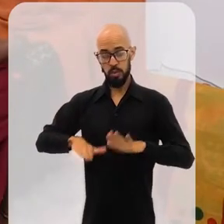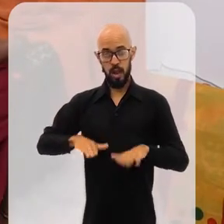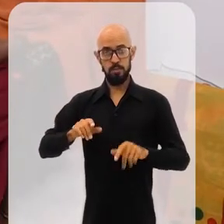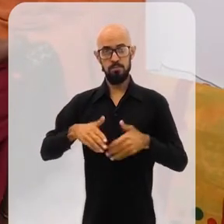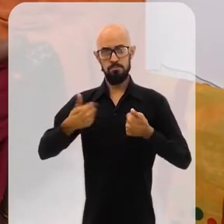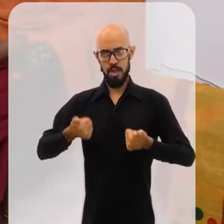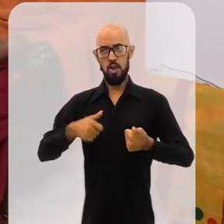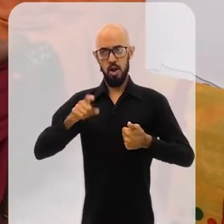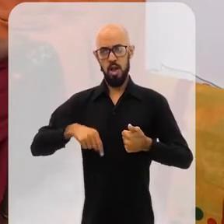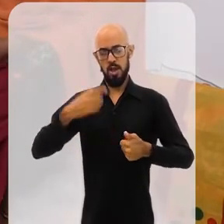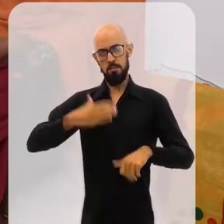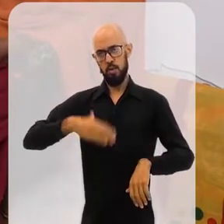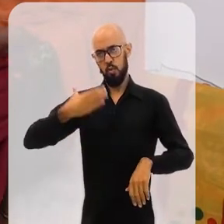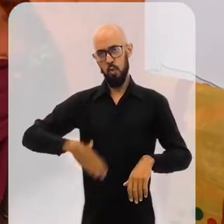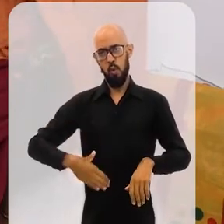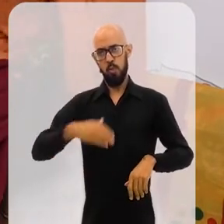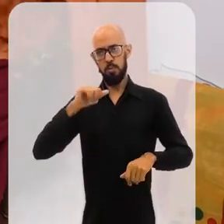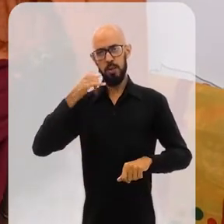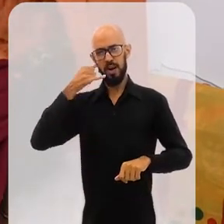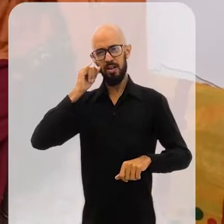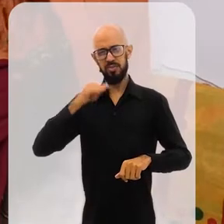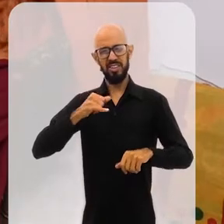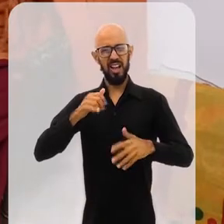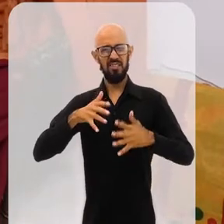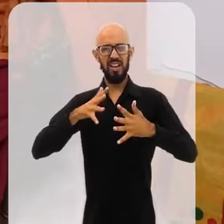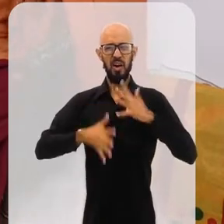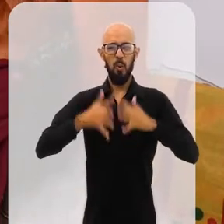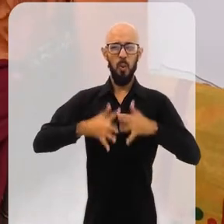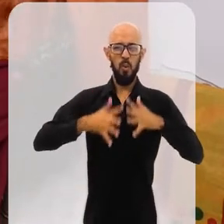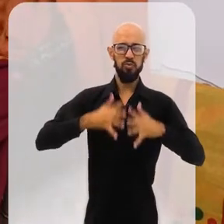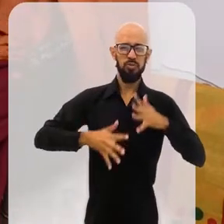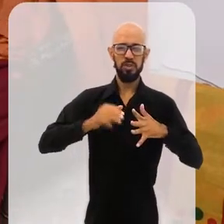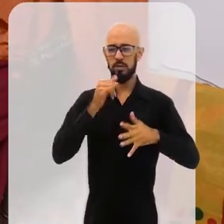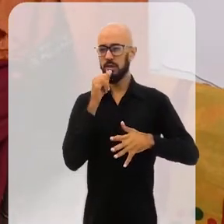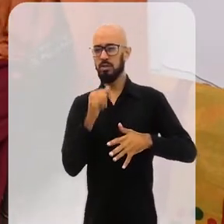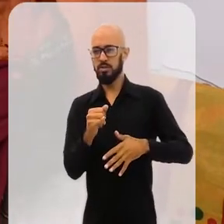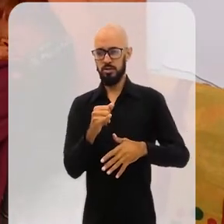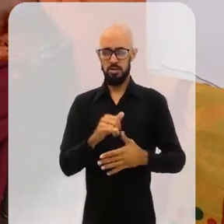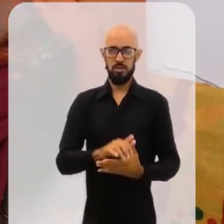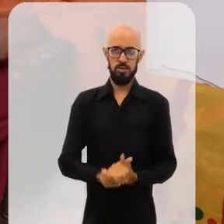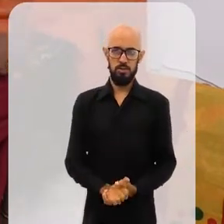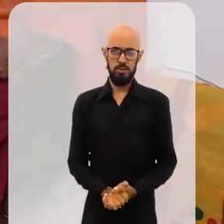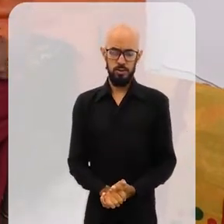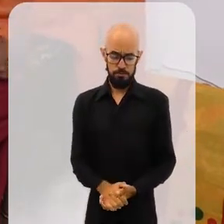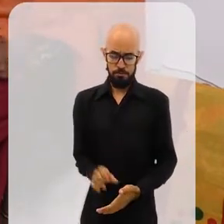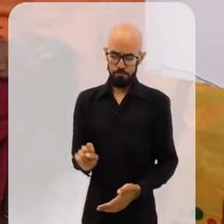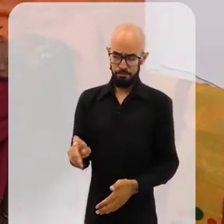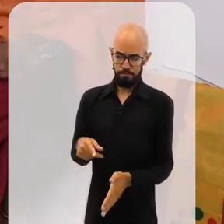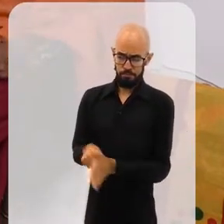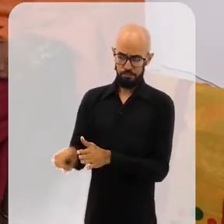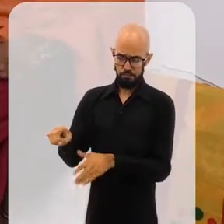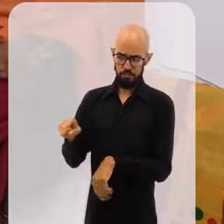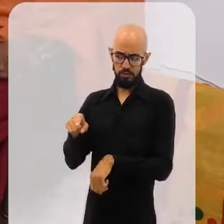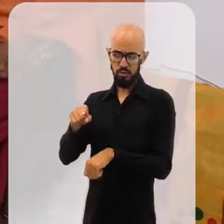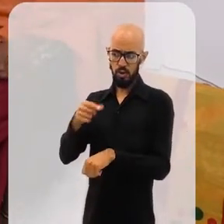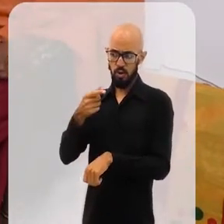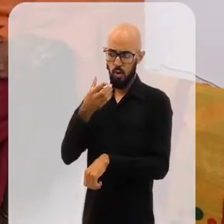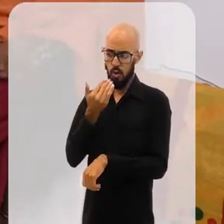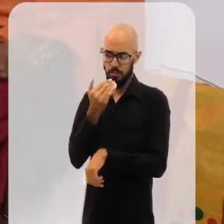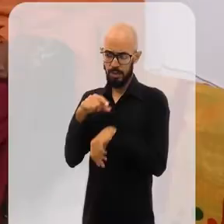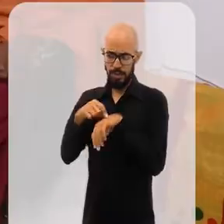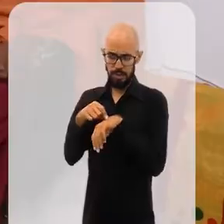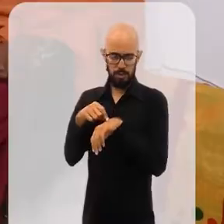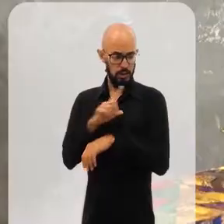for, melhor será para o seu organismo, para que ele não entre em conflito com as suas energias que estão sendo trabalhadas. Vocês comem